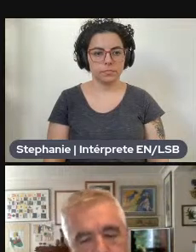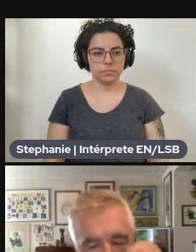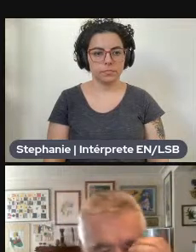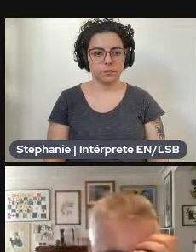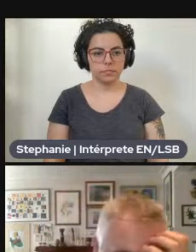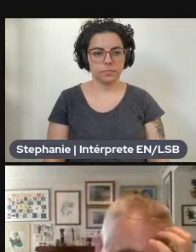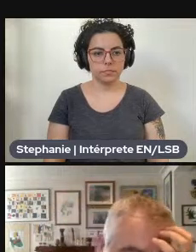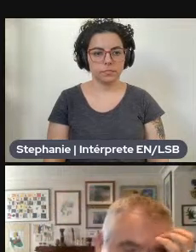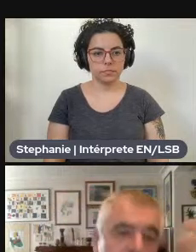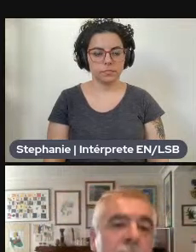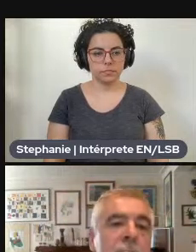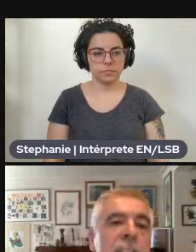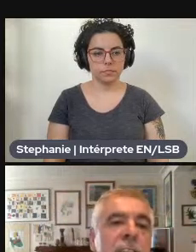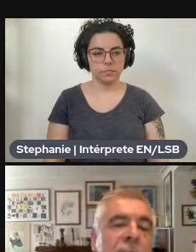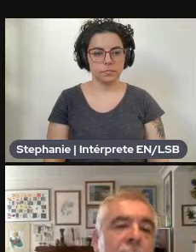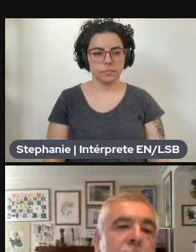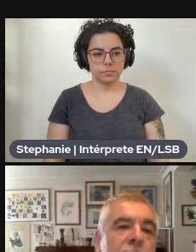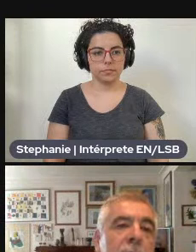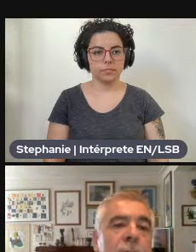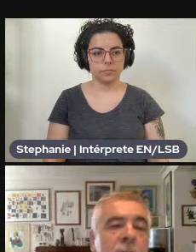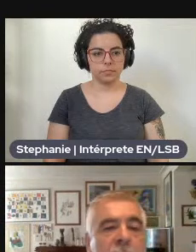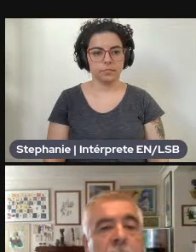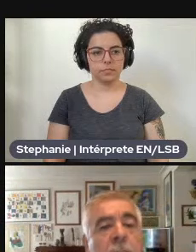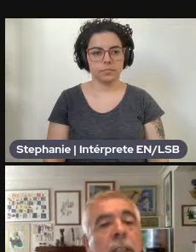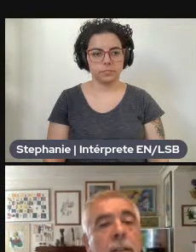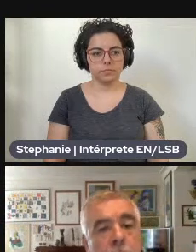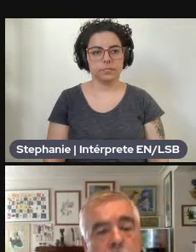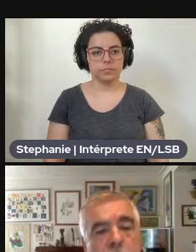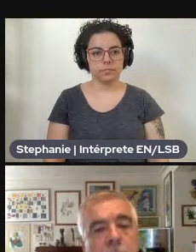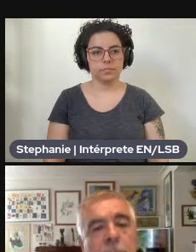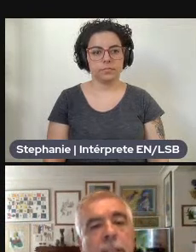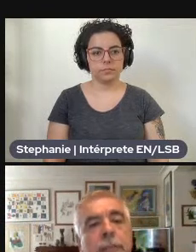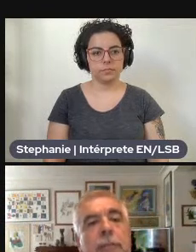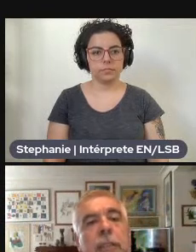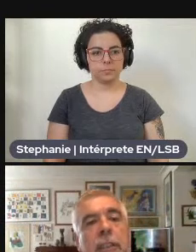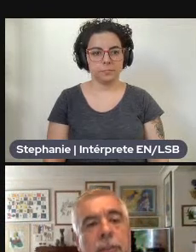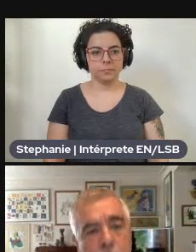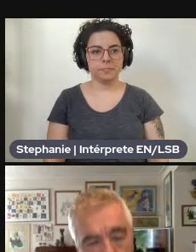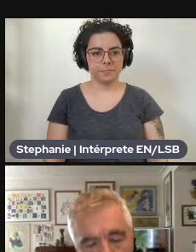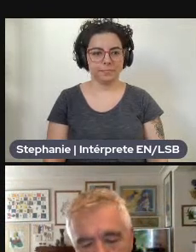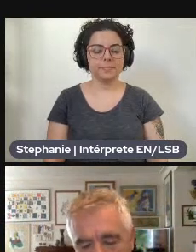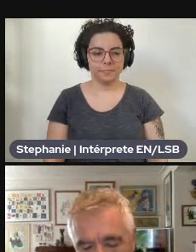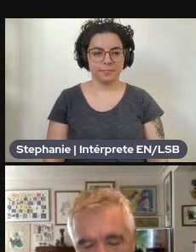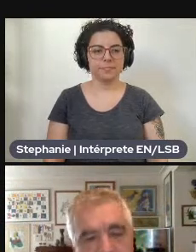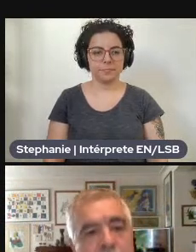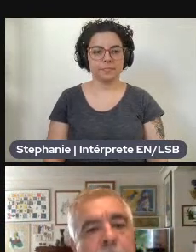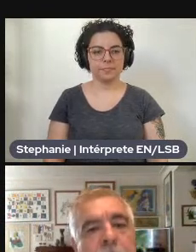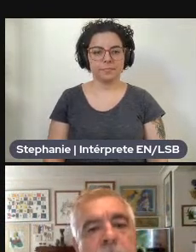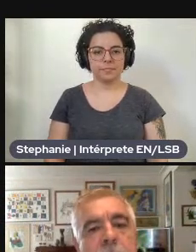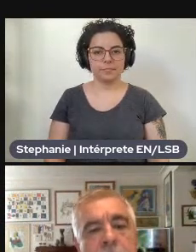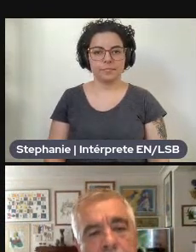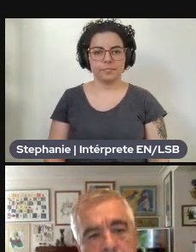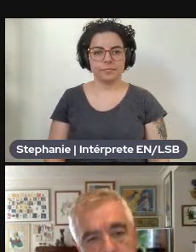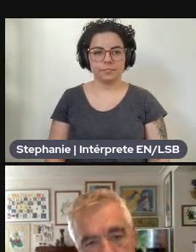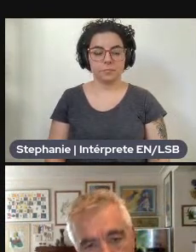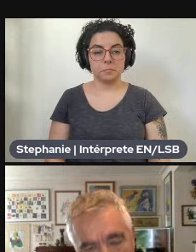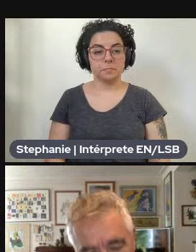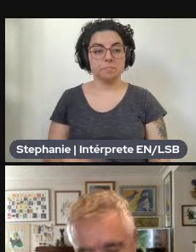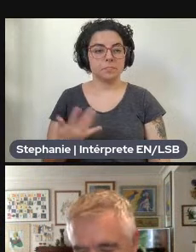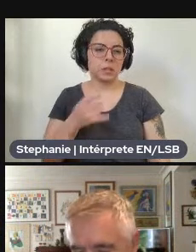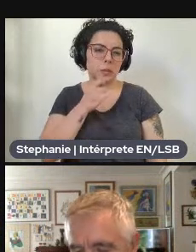ele foi concretizado, digamos assim, num determinado contexto, com participantes